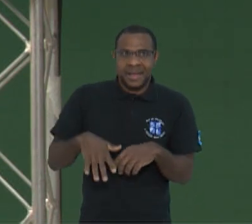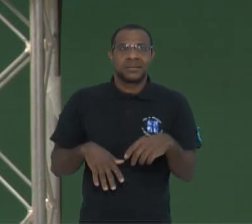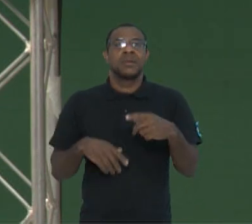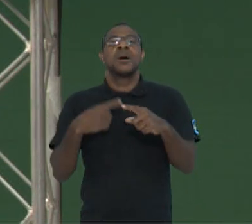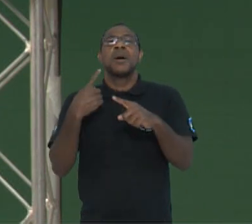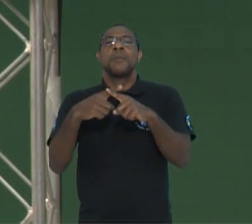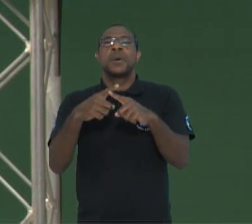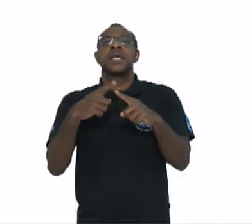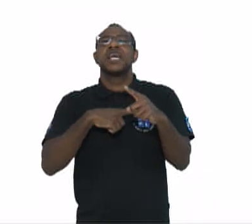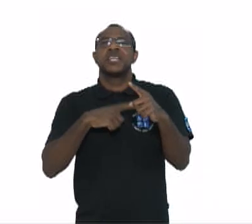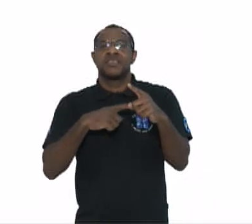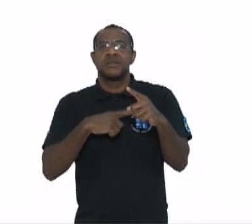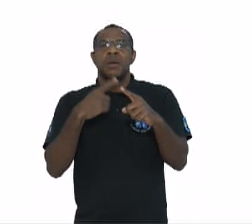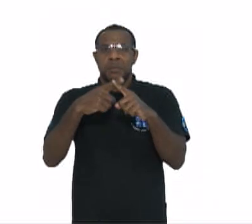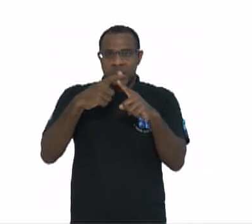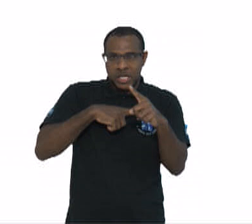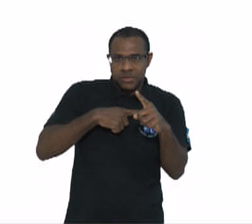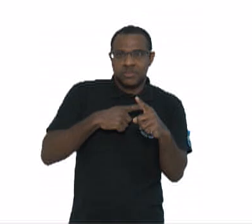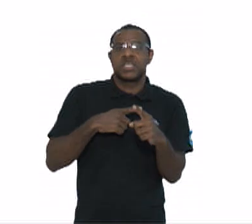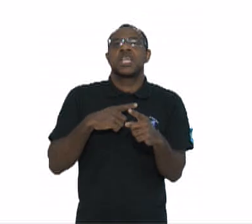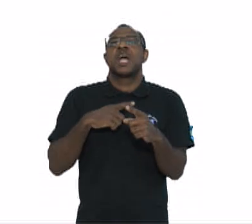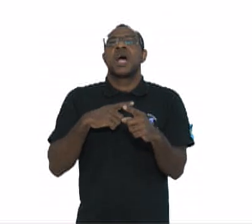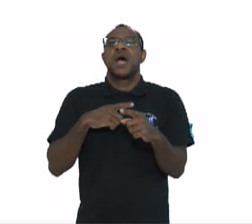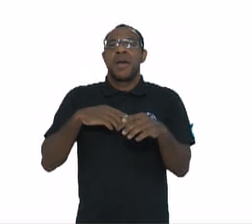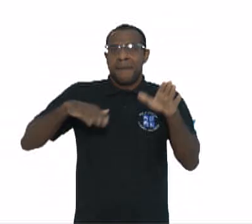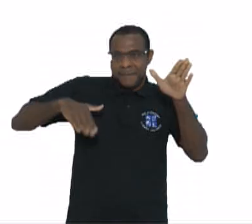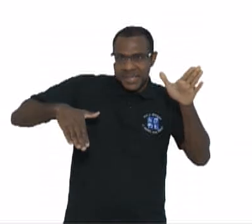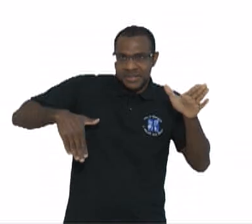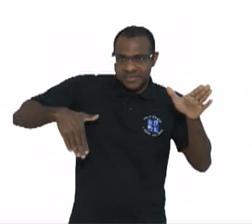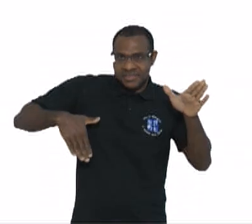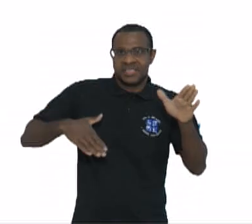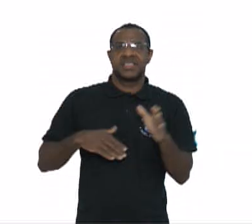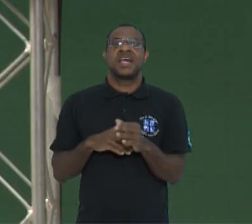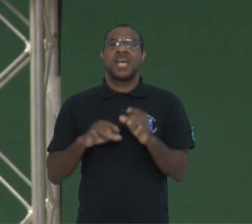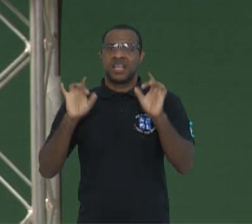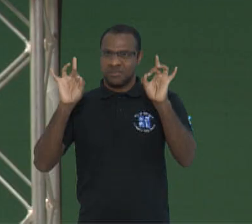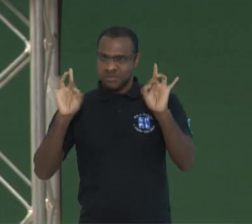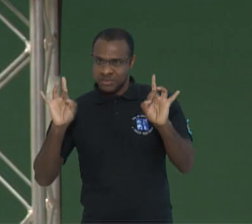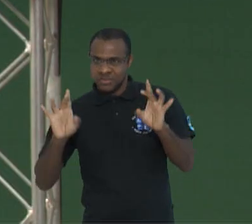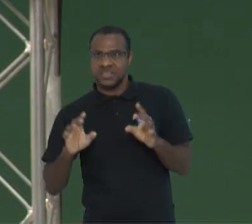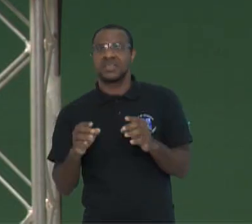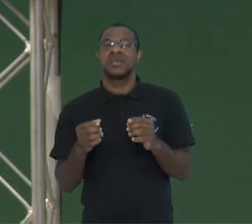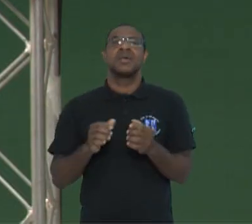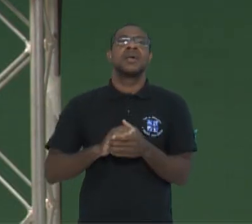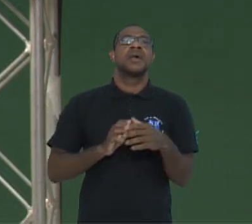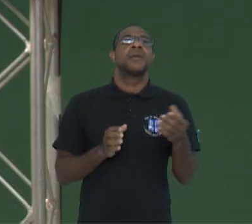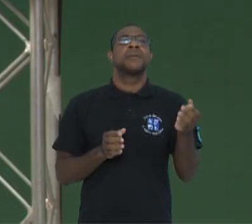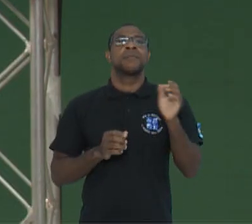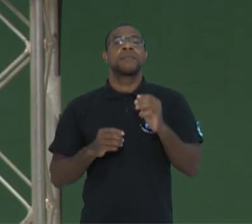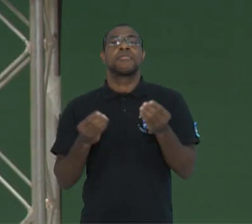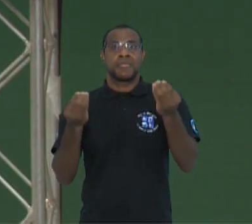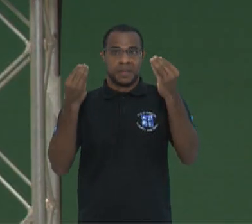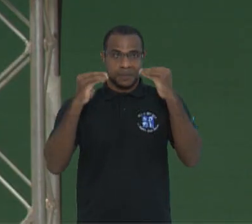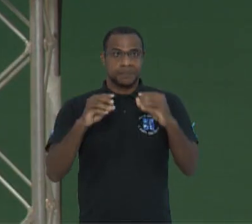moderno. Ou because it doesn't have many people. Ou porque não tinha muita gente. A informação está aqui no